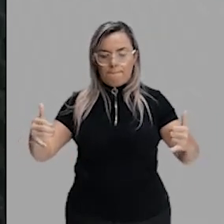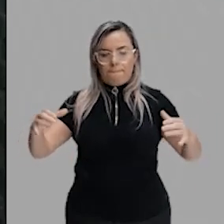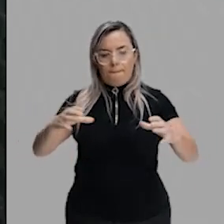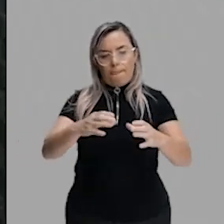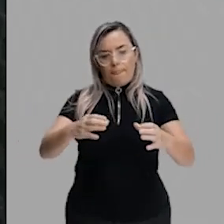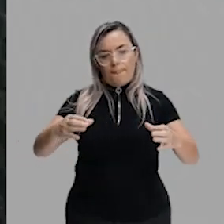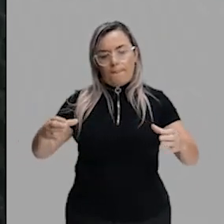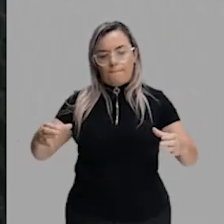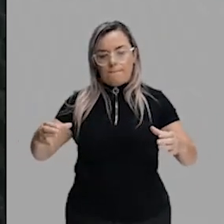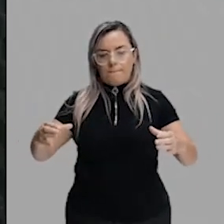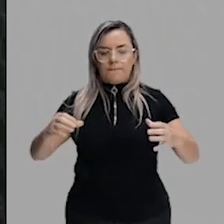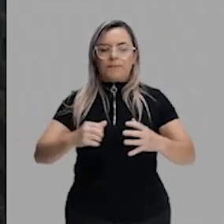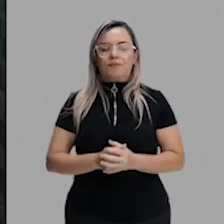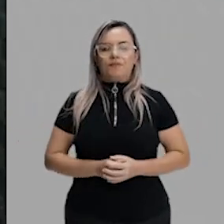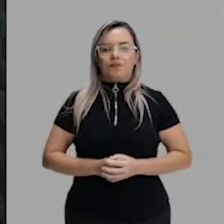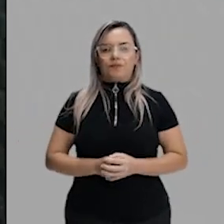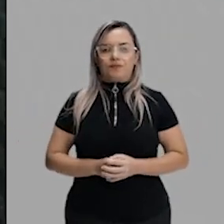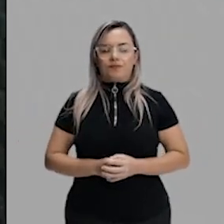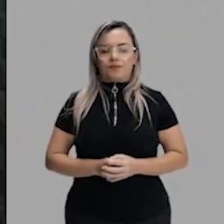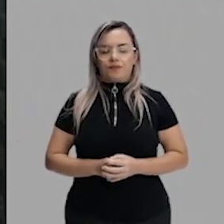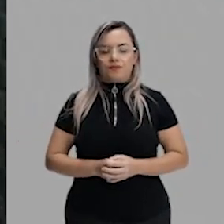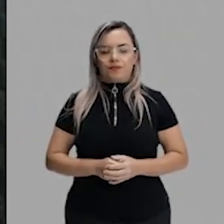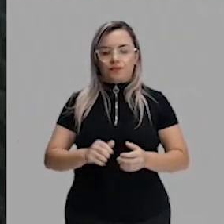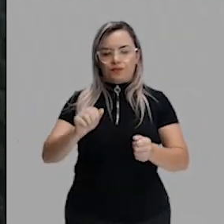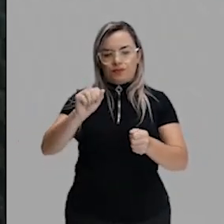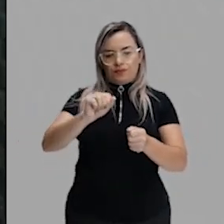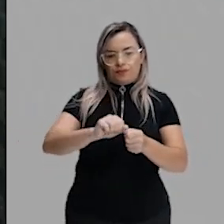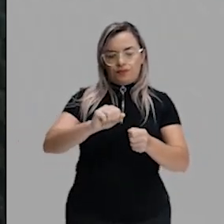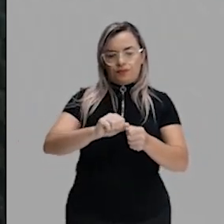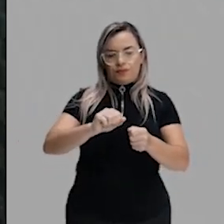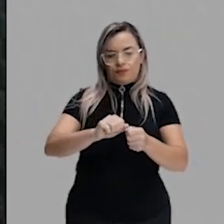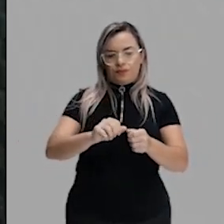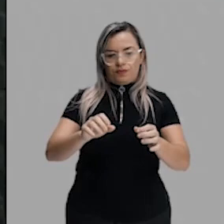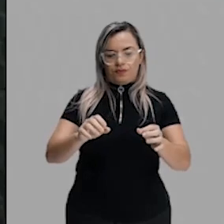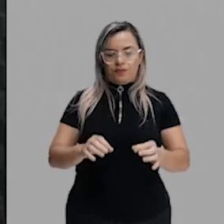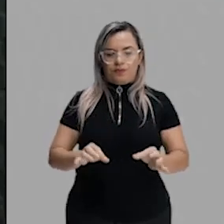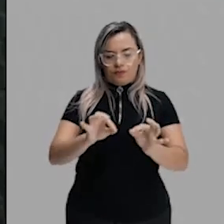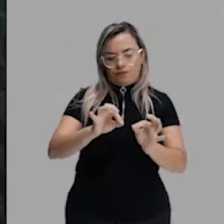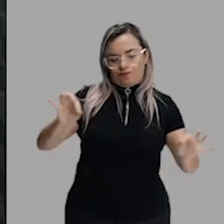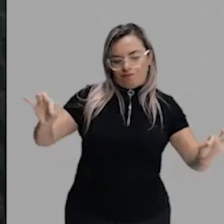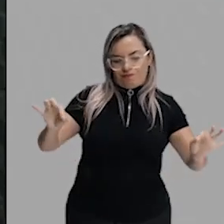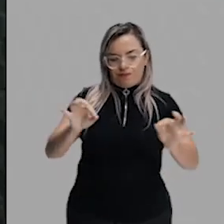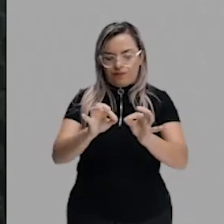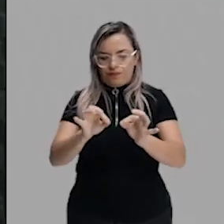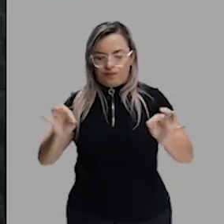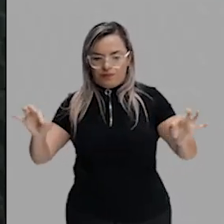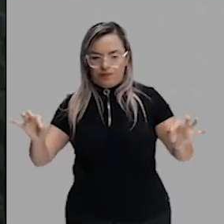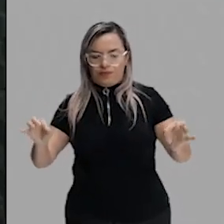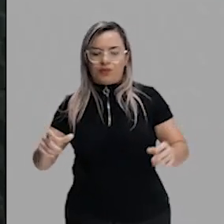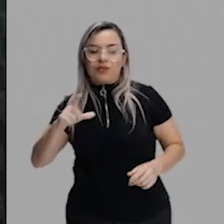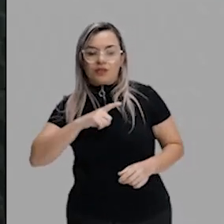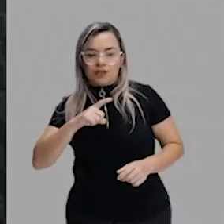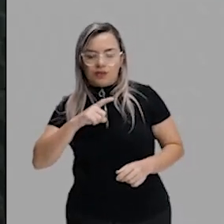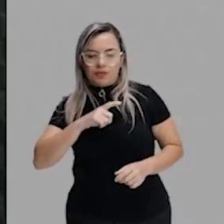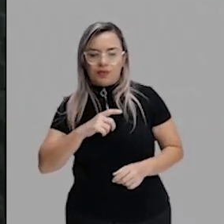proporção. E quando nós fizermos essas medições, nós vamos perceber que todas essas medições elas terão o mesmo valor. Por isso